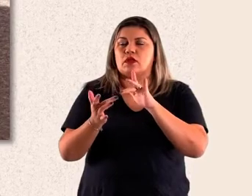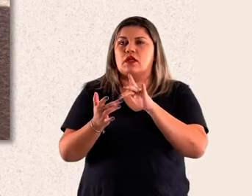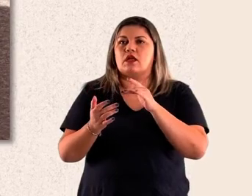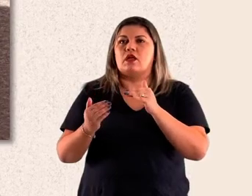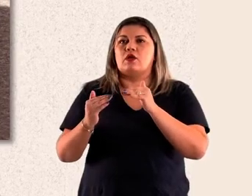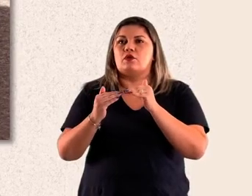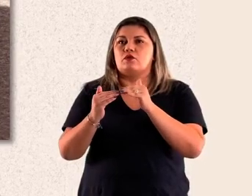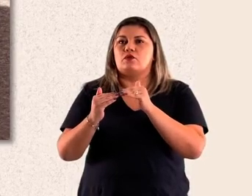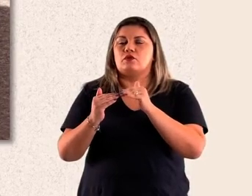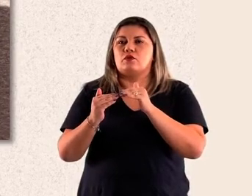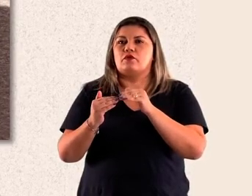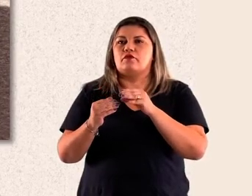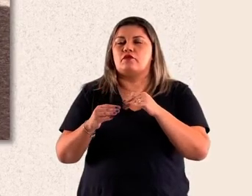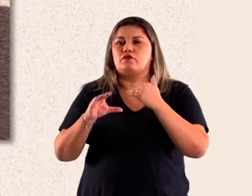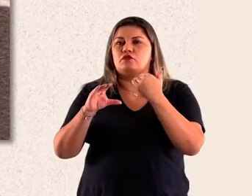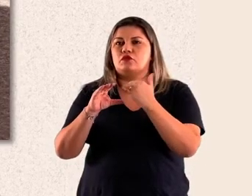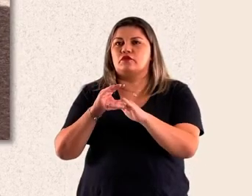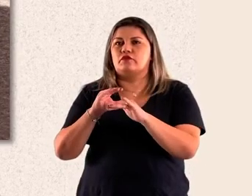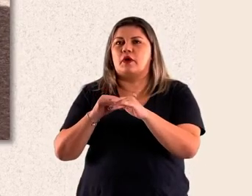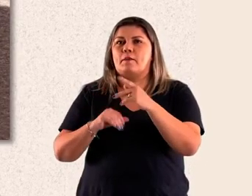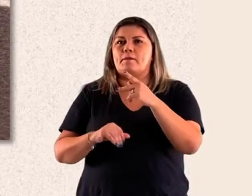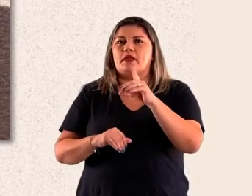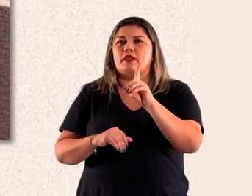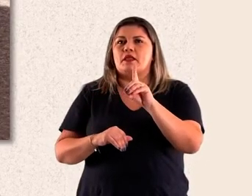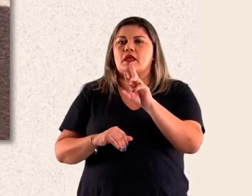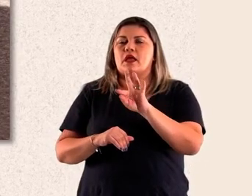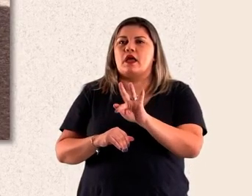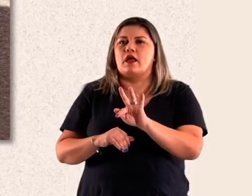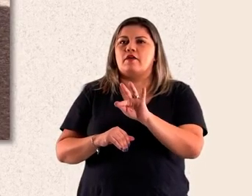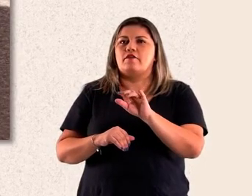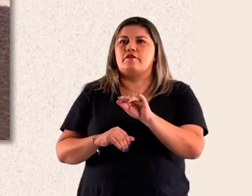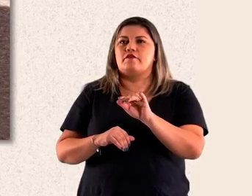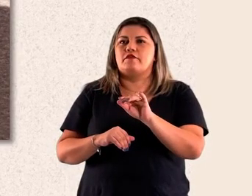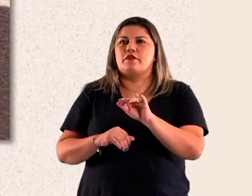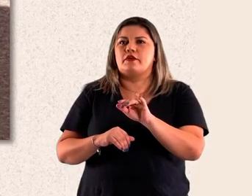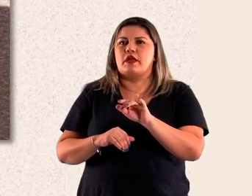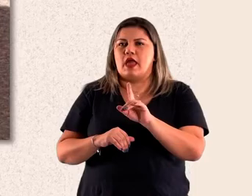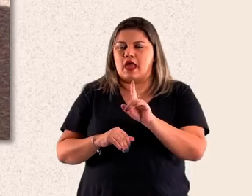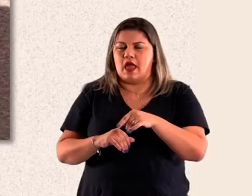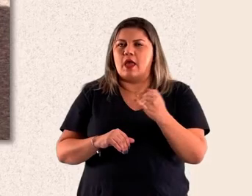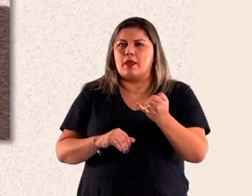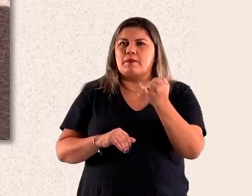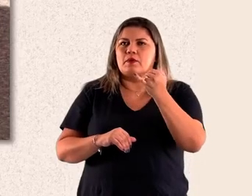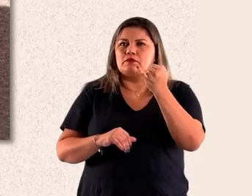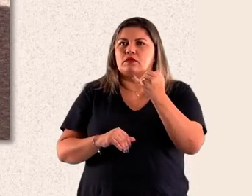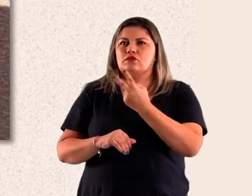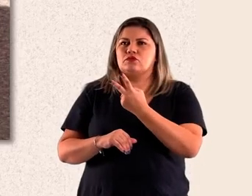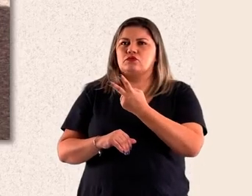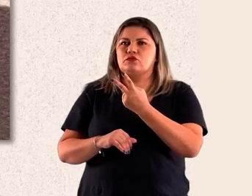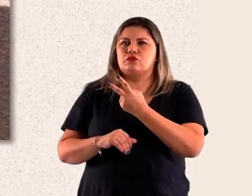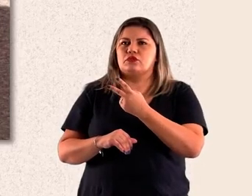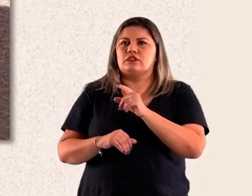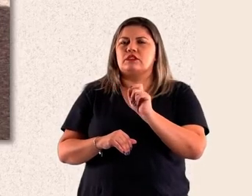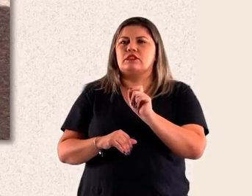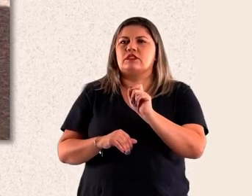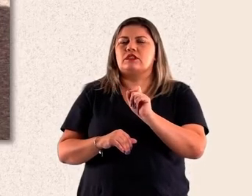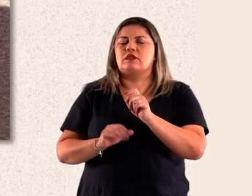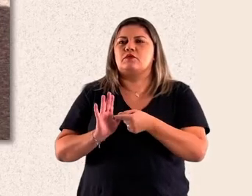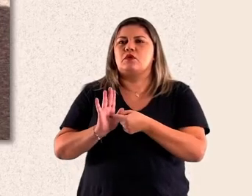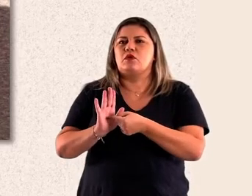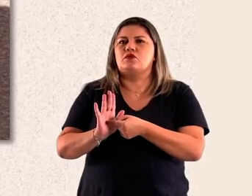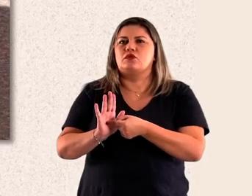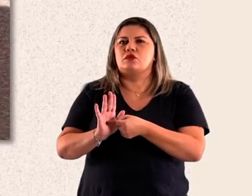te mandar em PDF uma publicação que acho que é muito mais relevante que as duas é que foi encabeçada